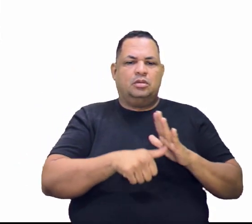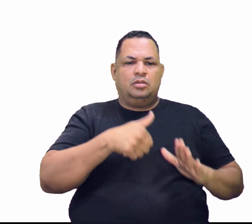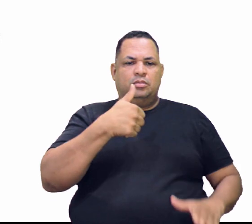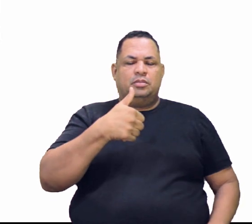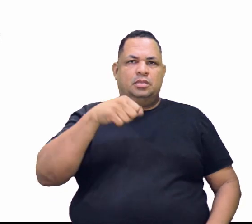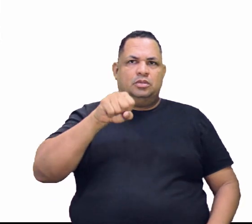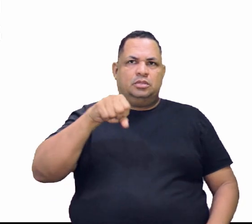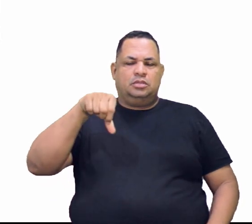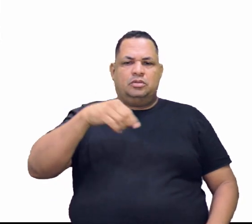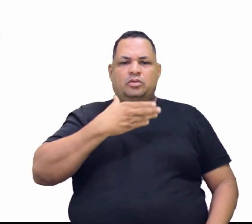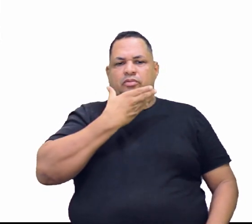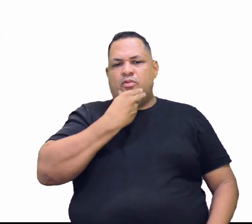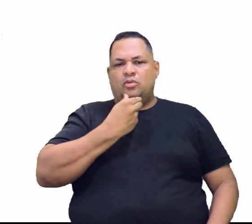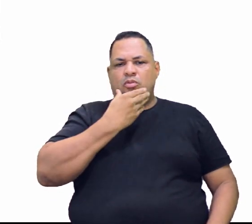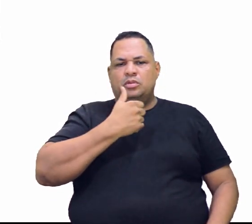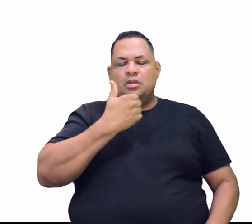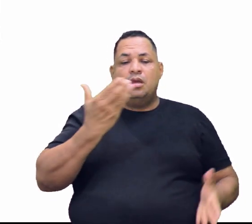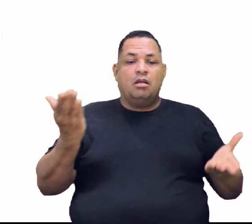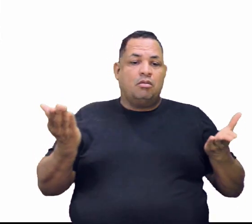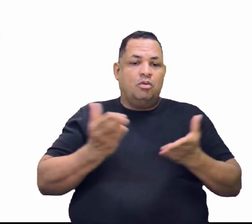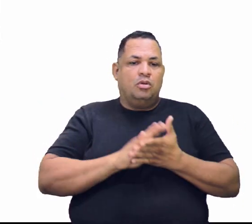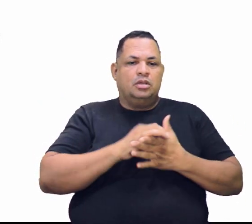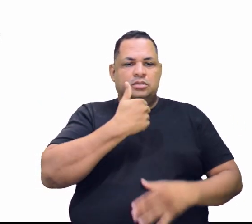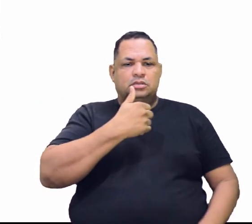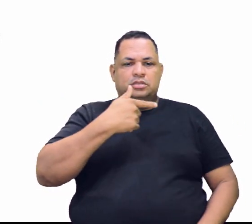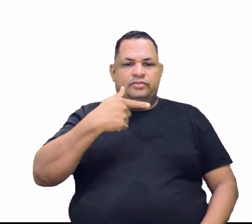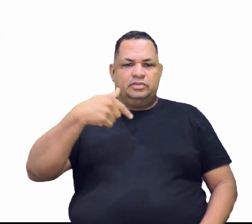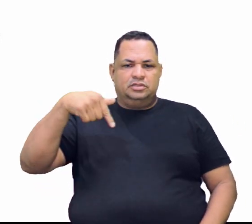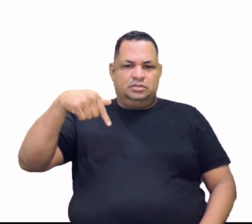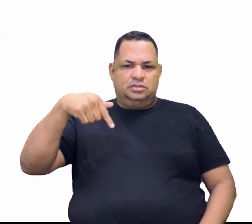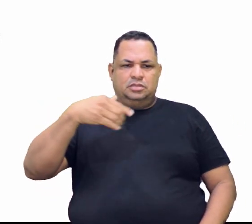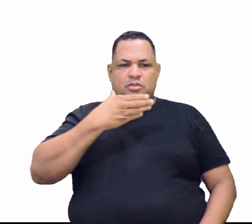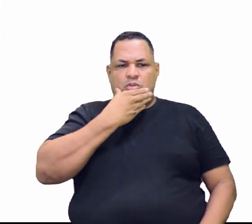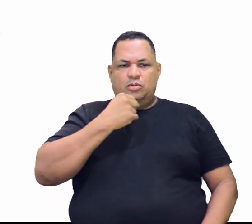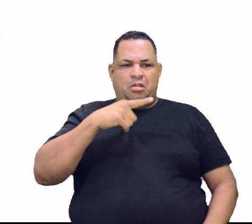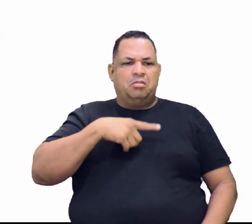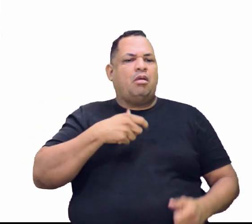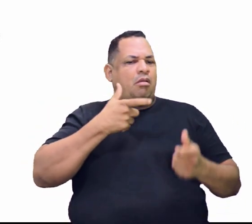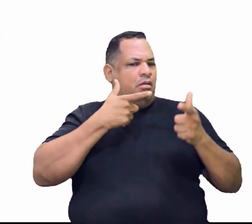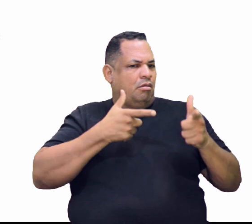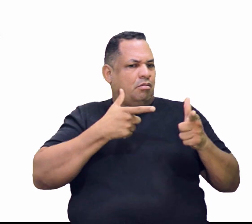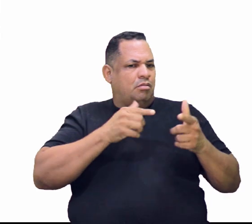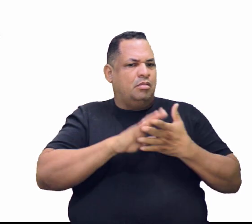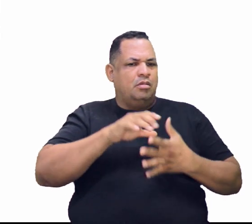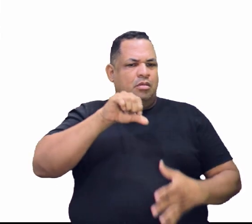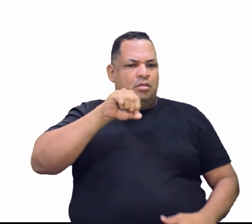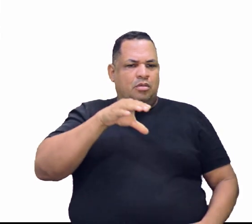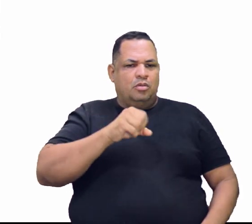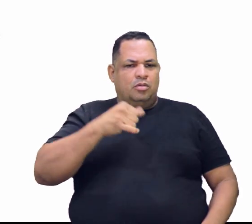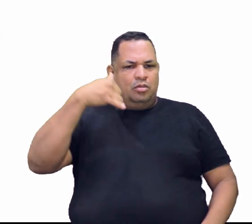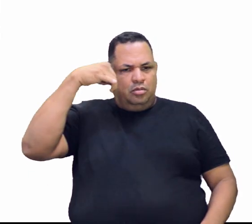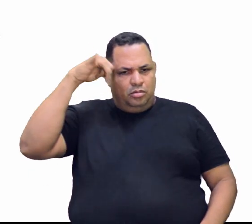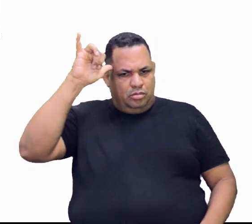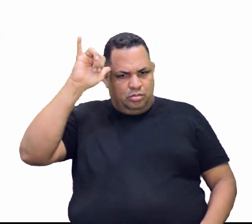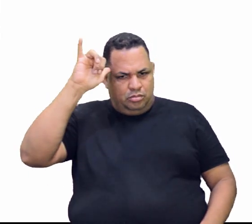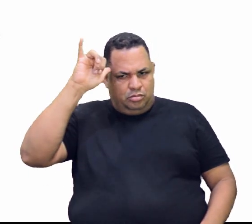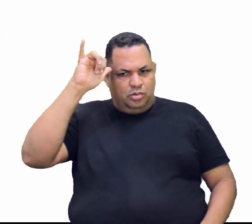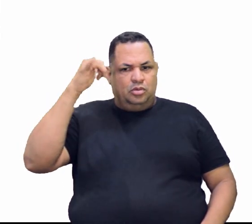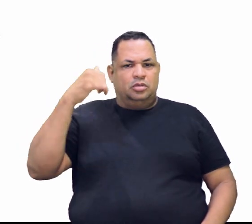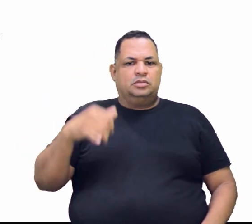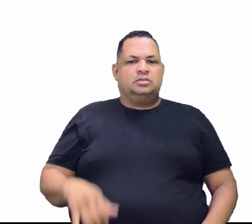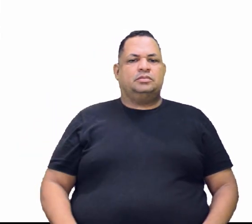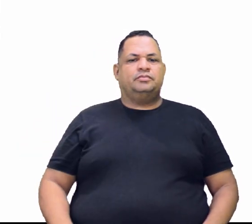o farmacêutico Benedito Canavarro, o fotógrafo Luiz Leduc e, ao mesmo